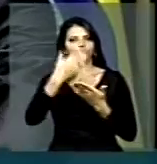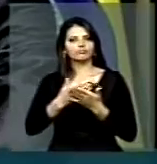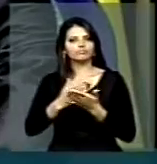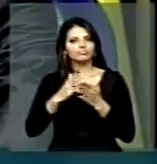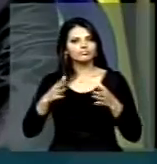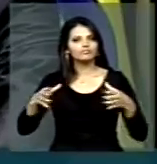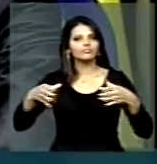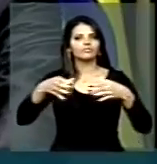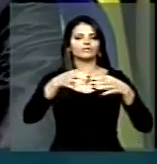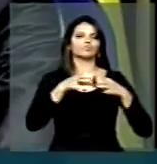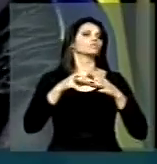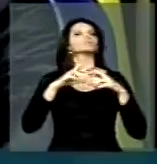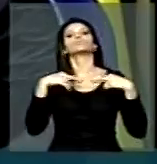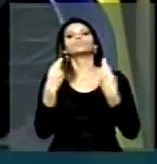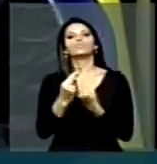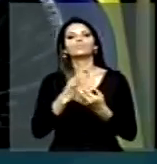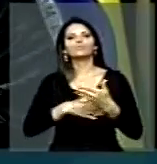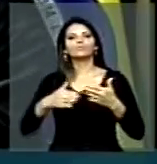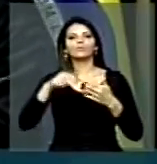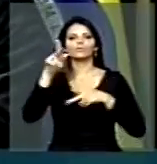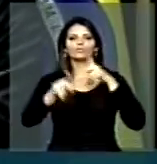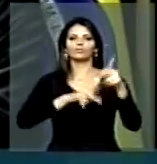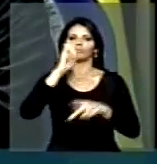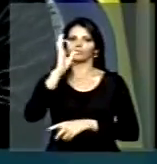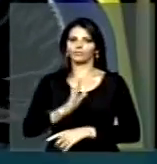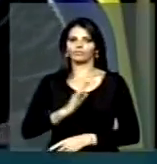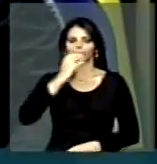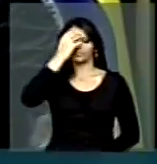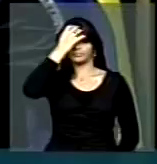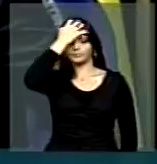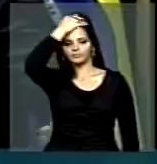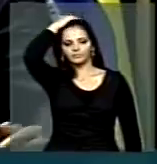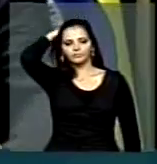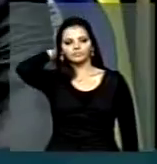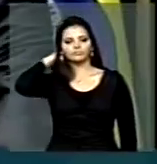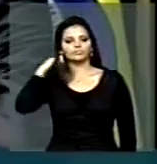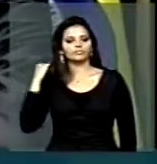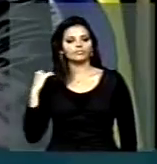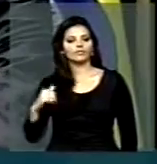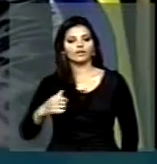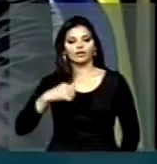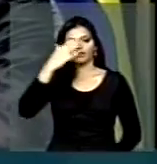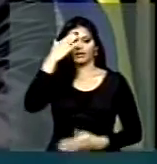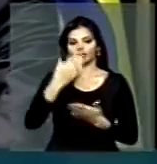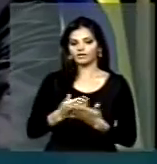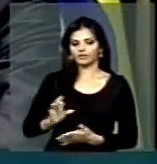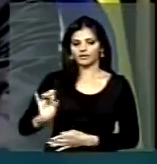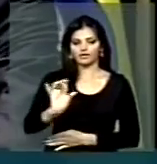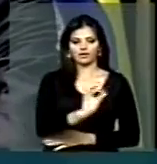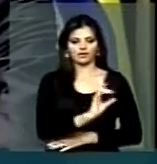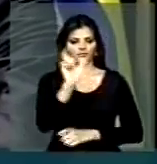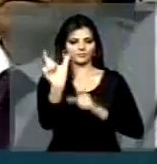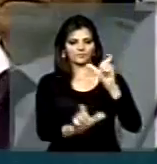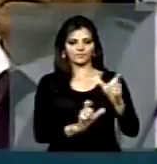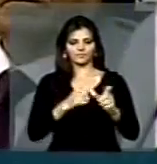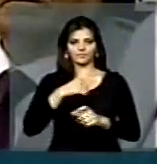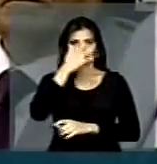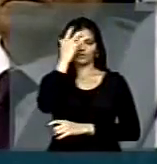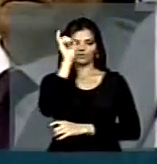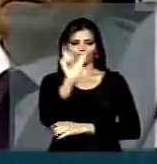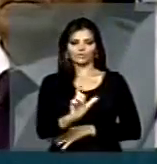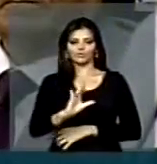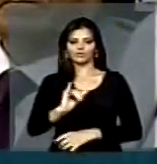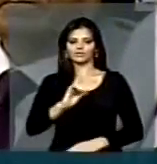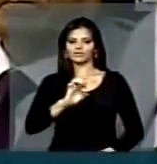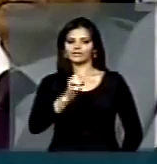também simbolicamente todos os brasileiros. Acredito que se aqui pudessem estar, cada um dos cidadãos desse país daria o